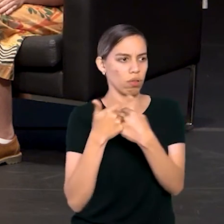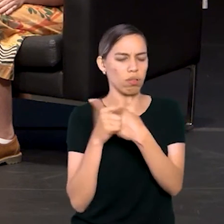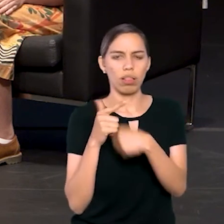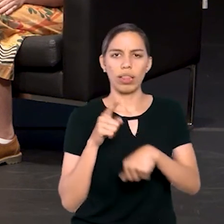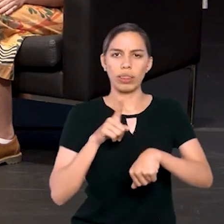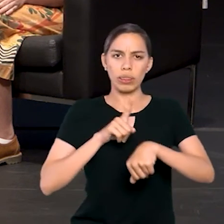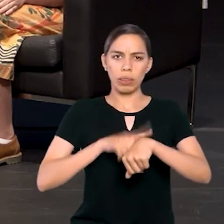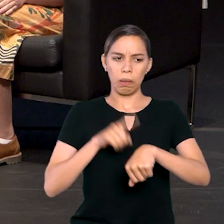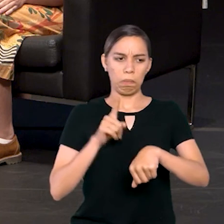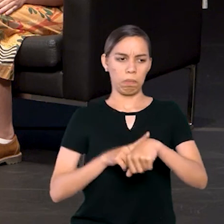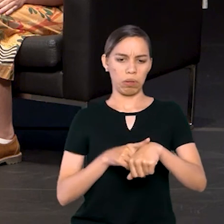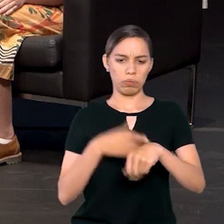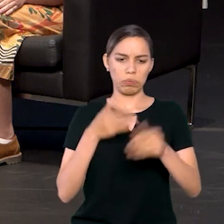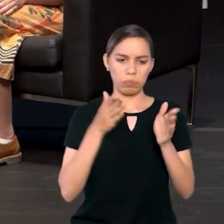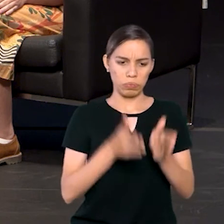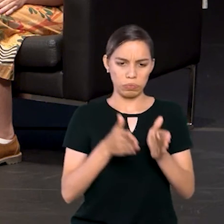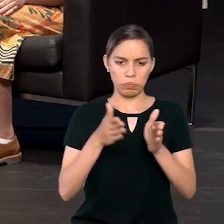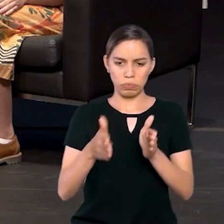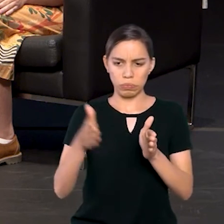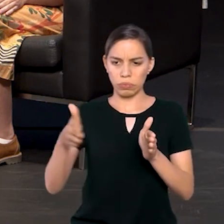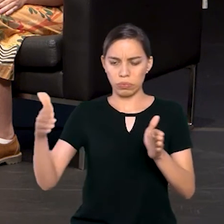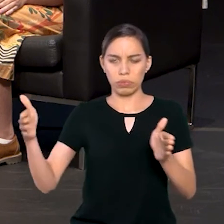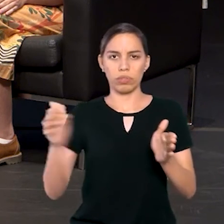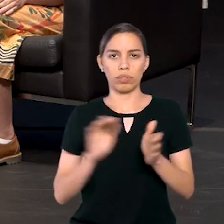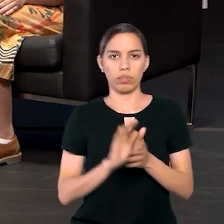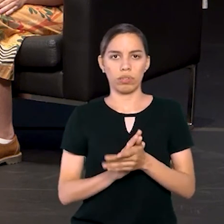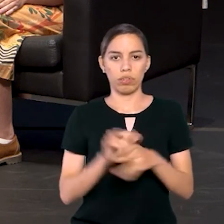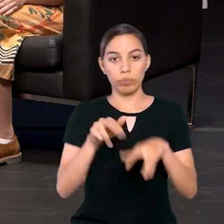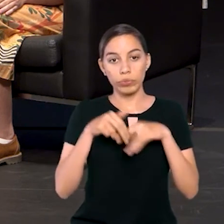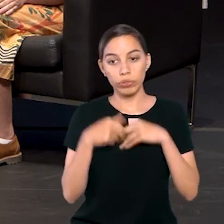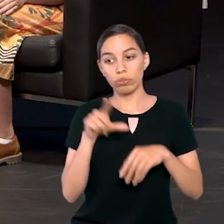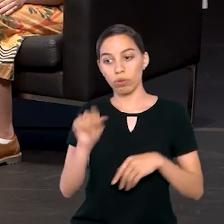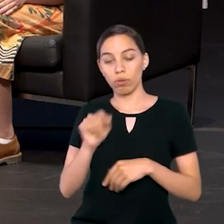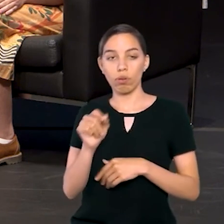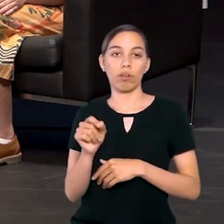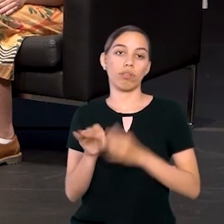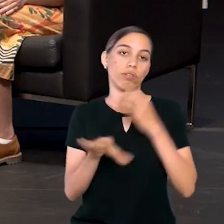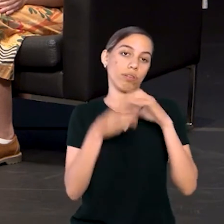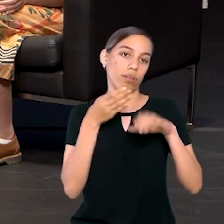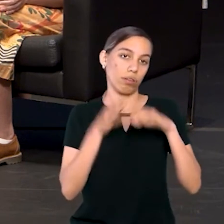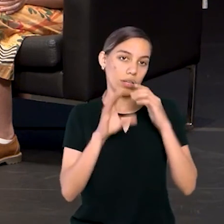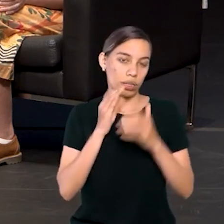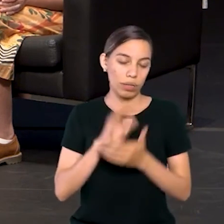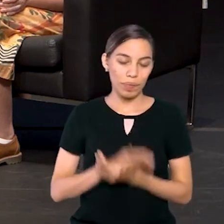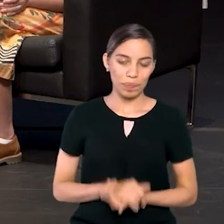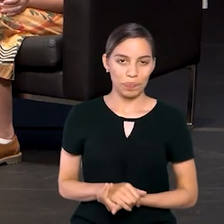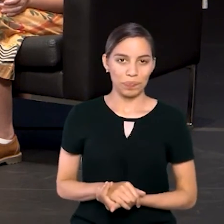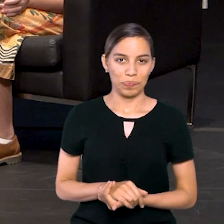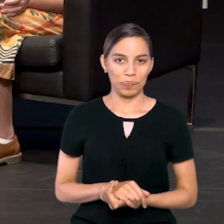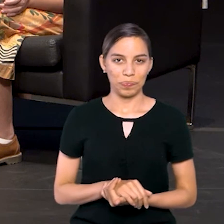cronológico e normativo que a gente vinha falando, e foi por isso que eu escolhi esse canto.